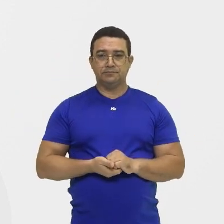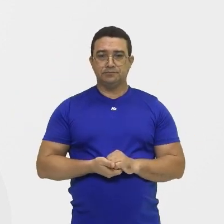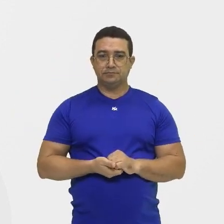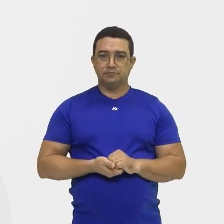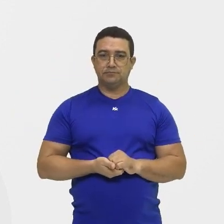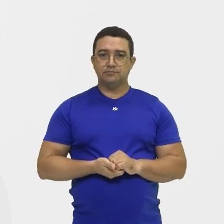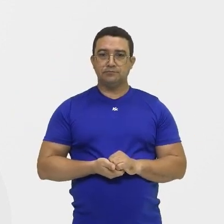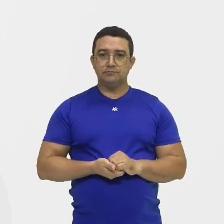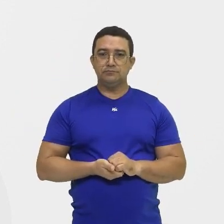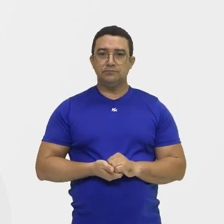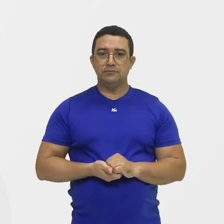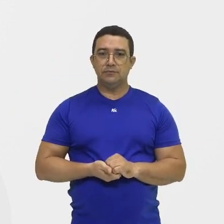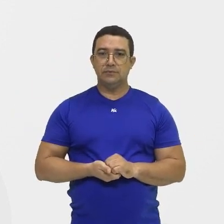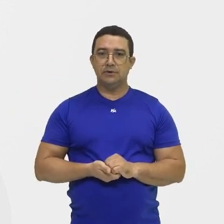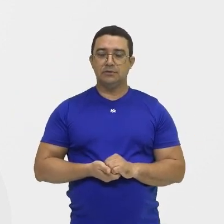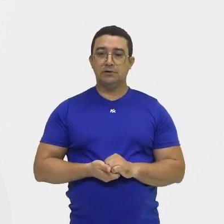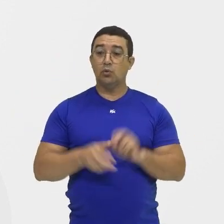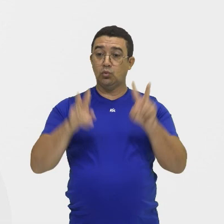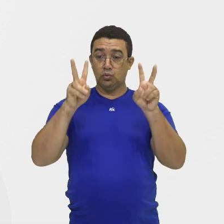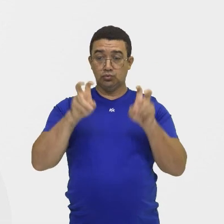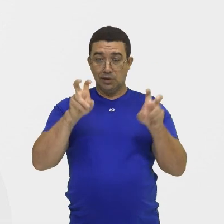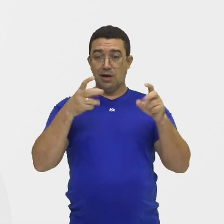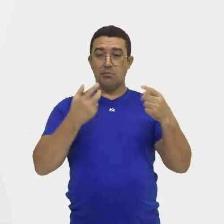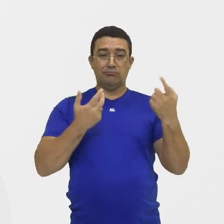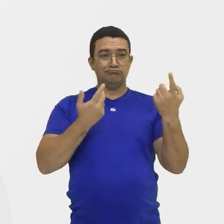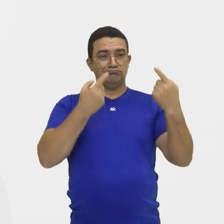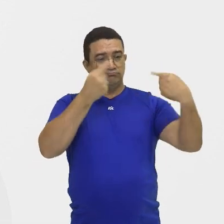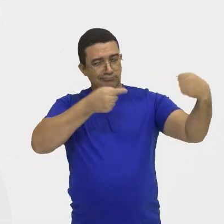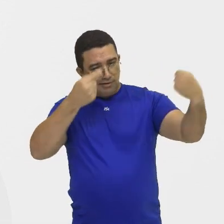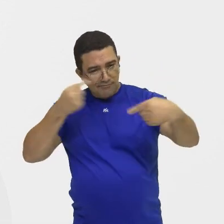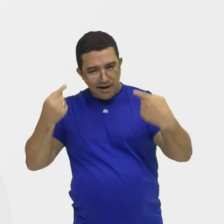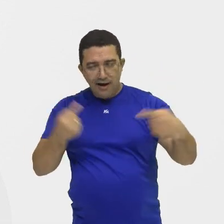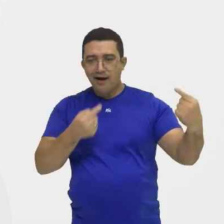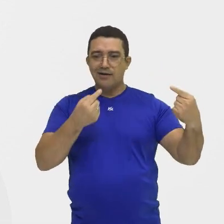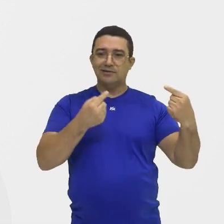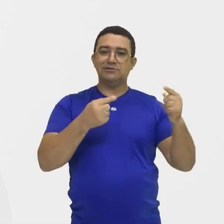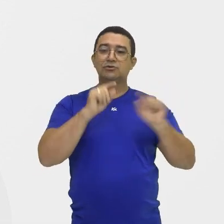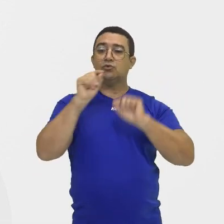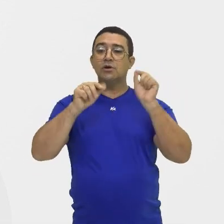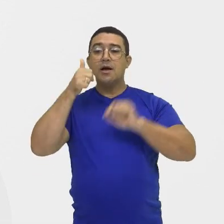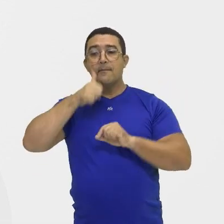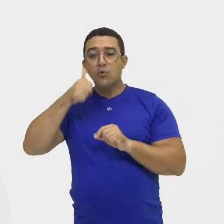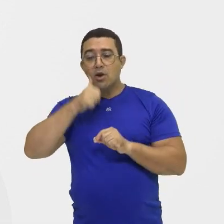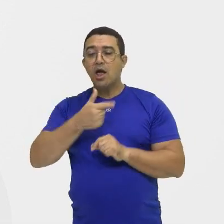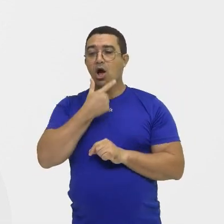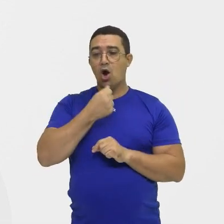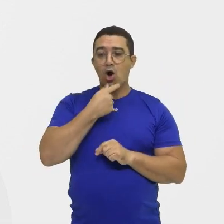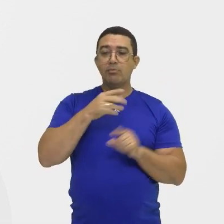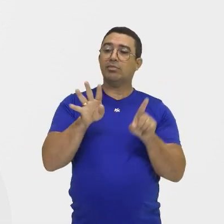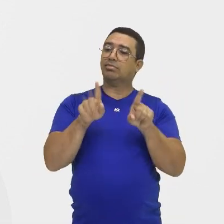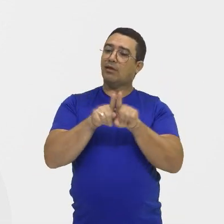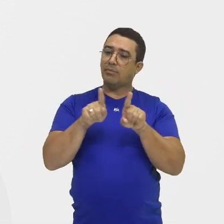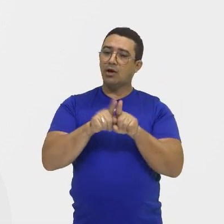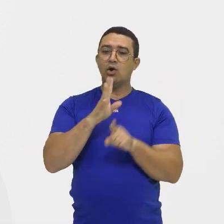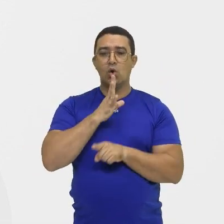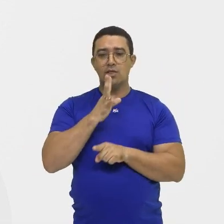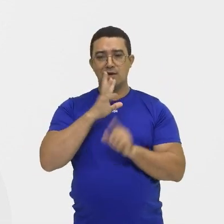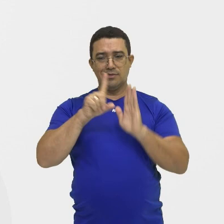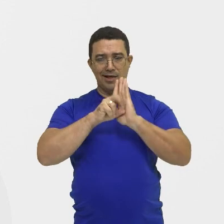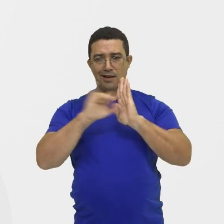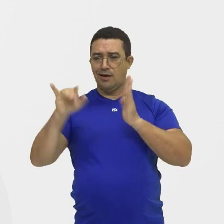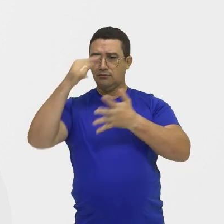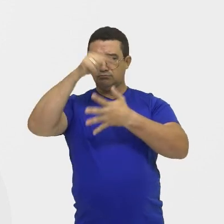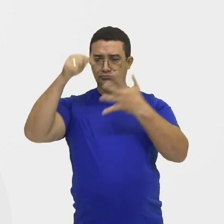Né? Trazendo o tema para os debates, né? Para que as mulheres e os homens conheçam a lei,